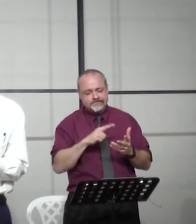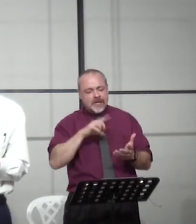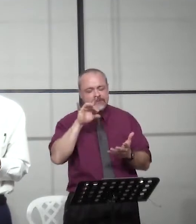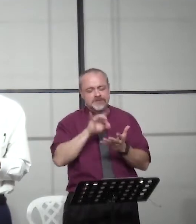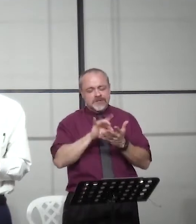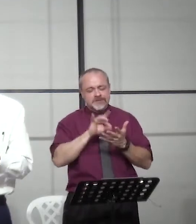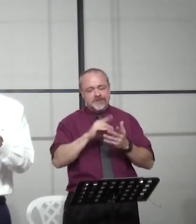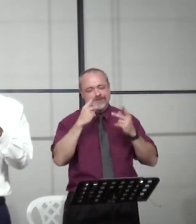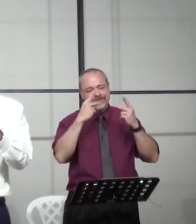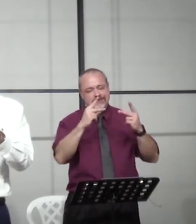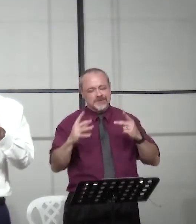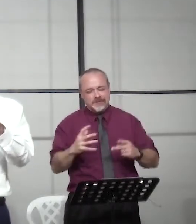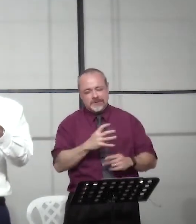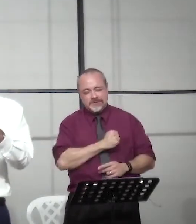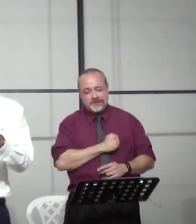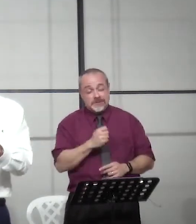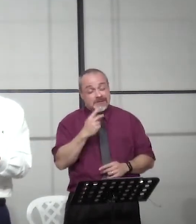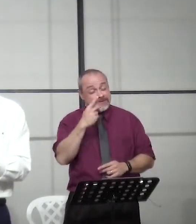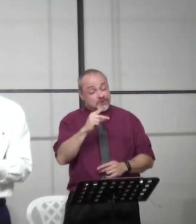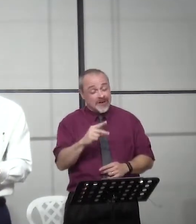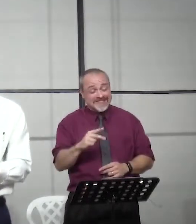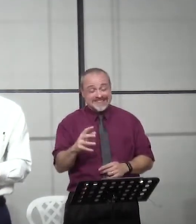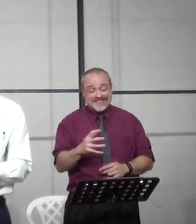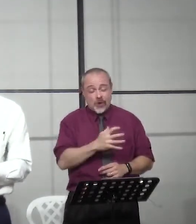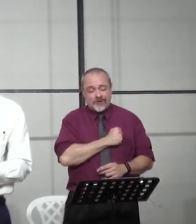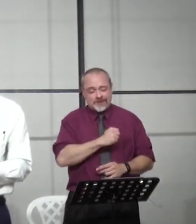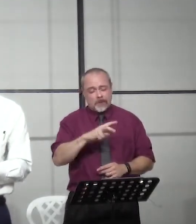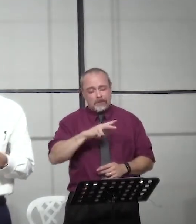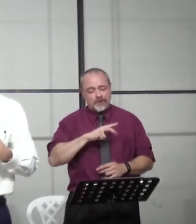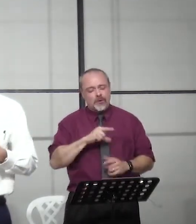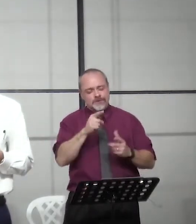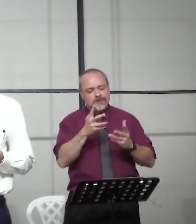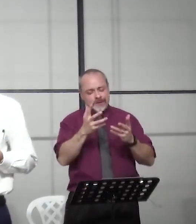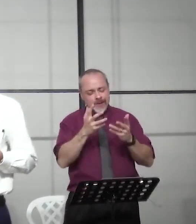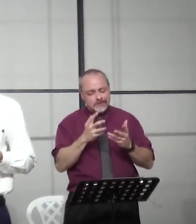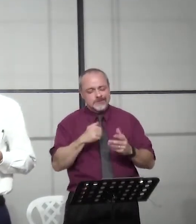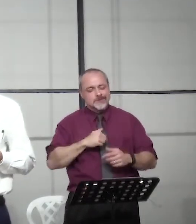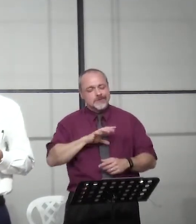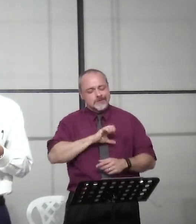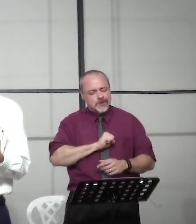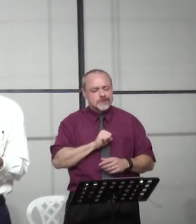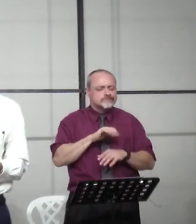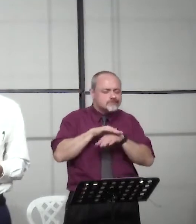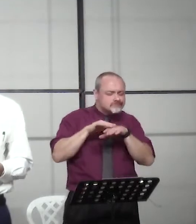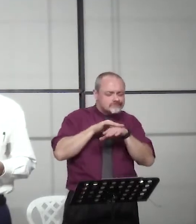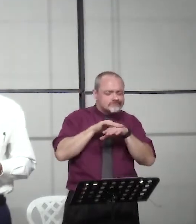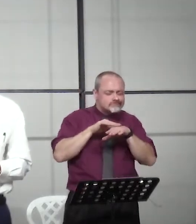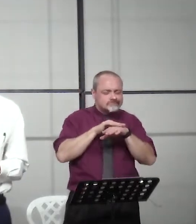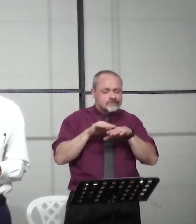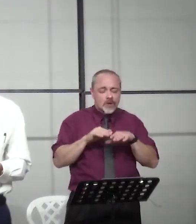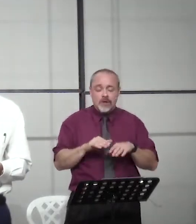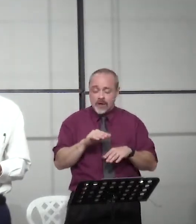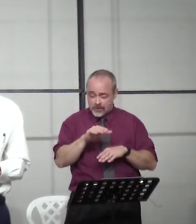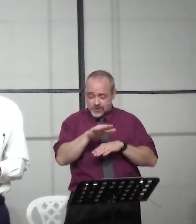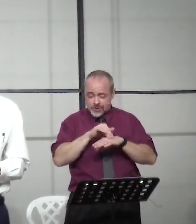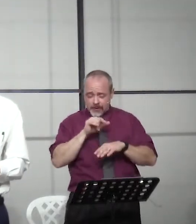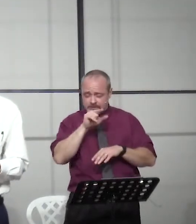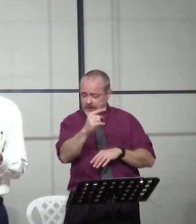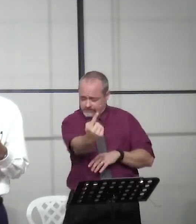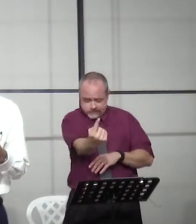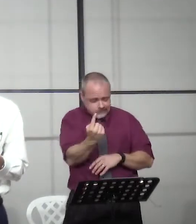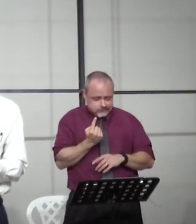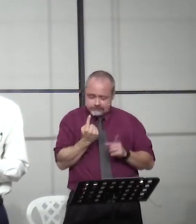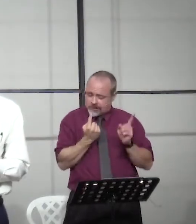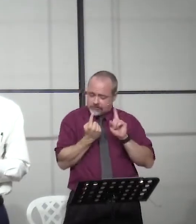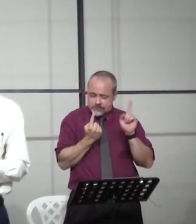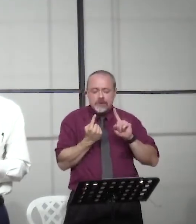sua salvação pessoal. Eu gostaria de orar por você também, eu não vou chamar você para a frente, mas